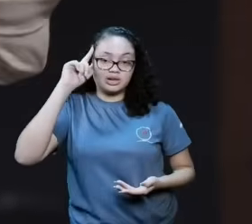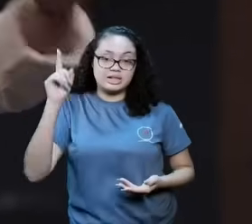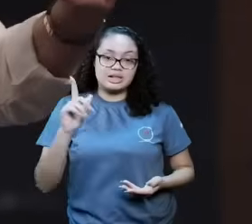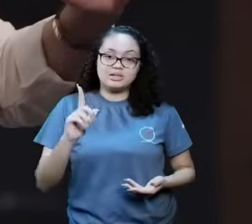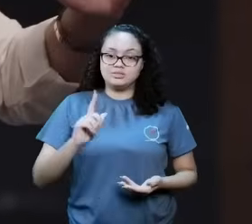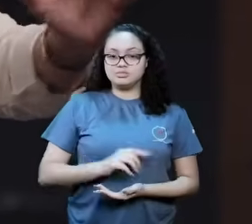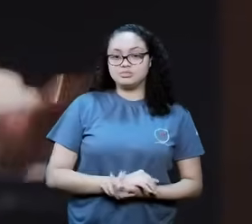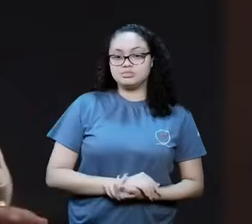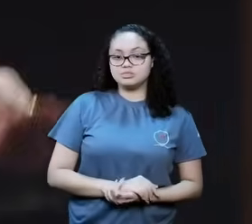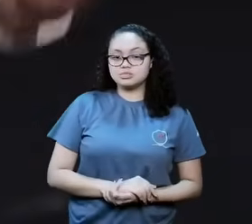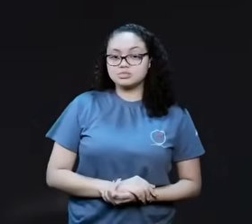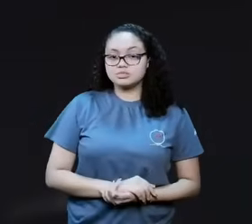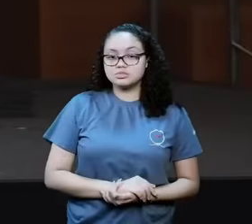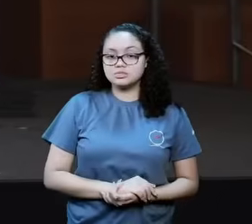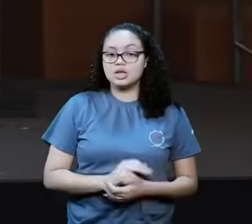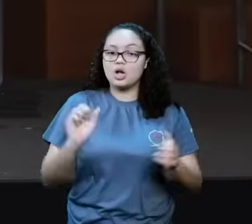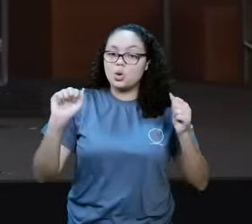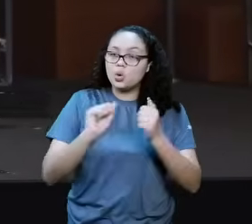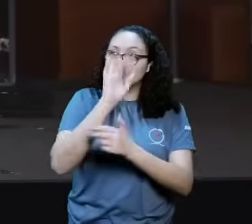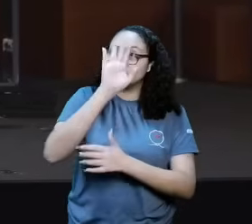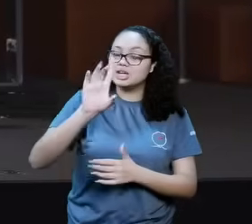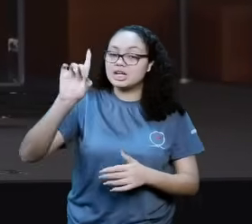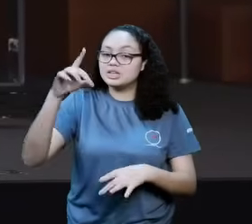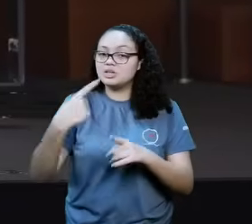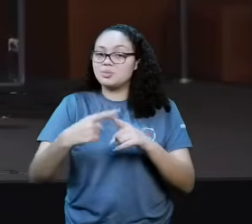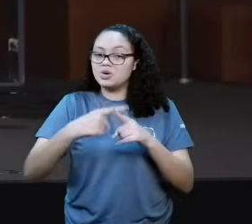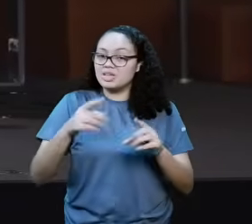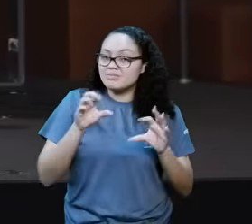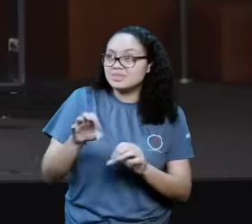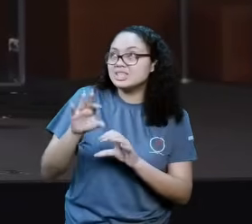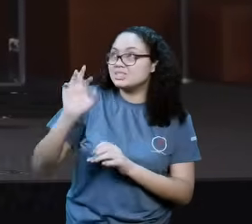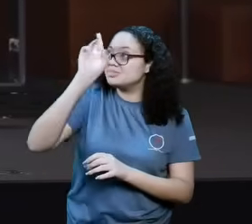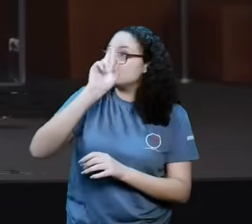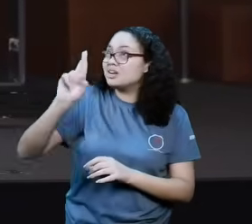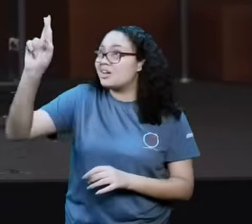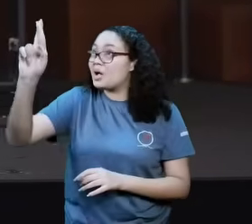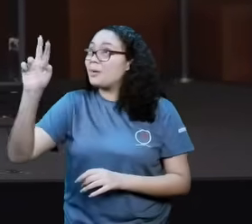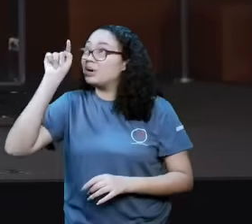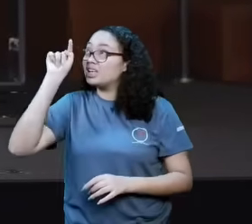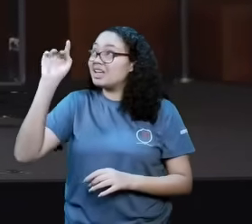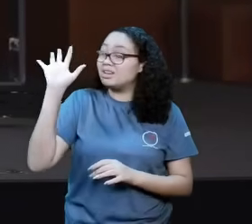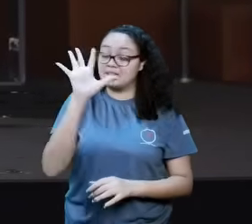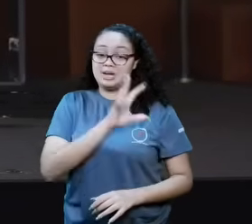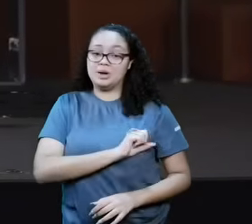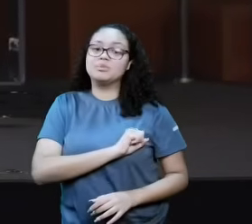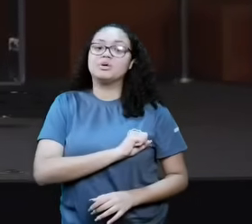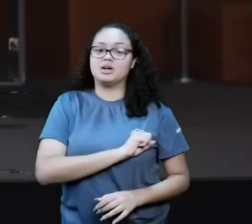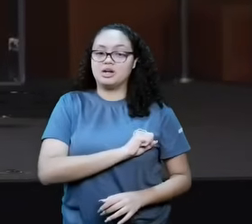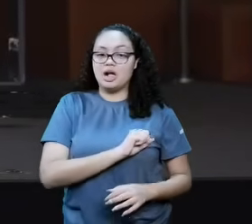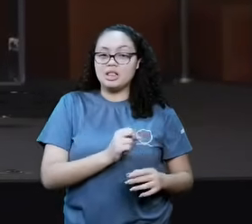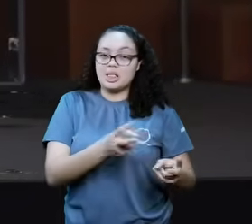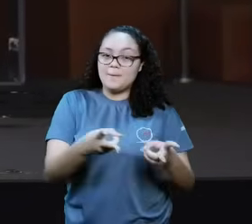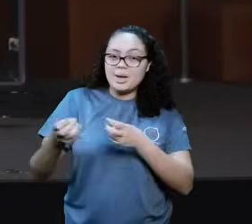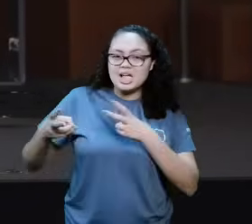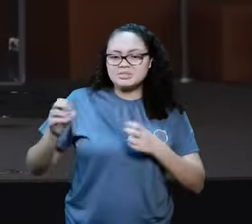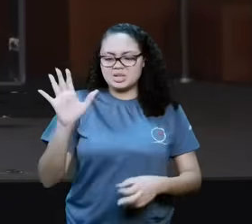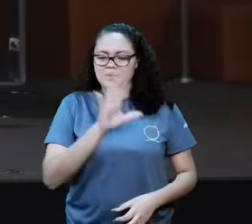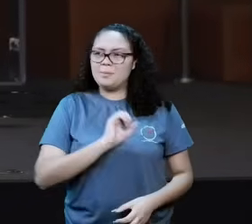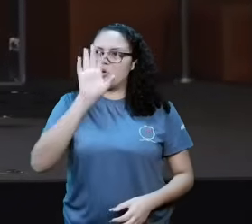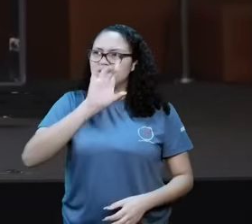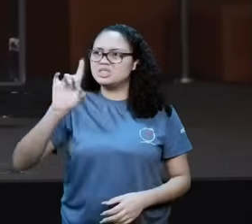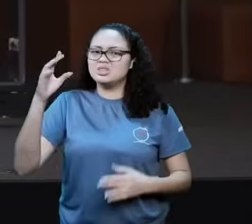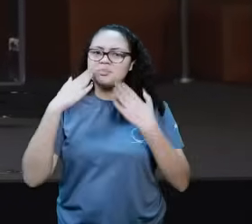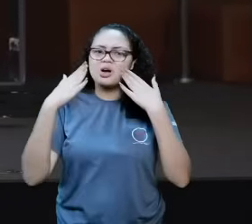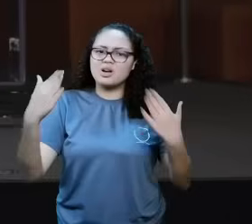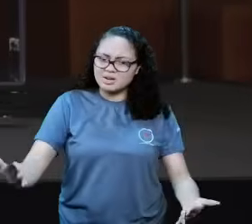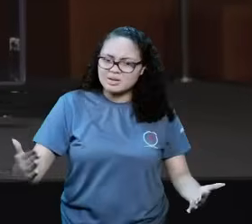incoerência gigantesca, e eu glorifico a Deus porque a disciplina do Senhor é para aqueles que Ele ama. Então eu vejo o seu amor revelado no